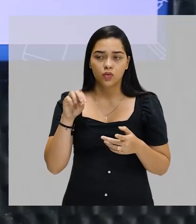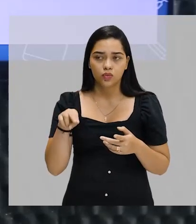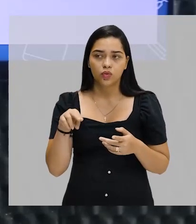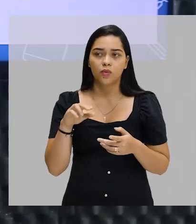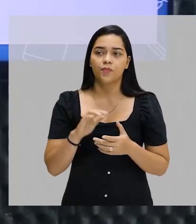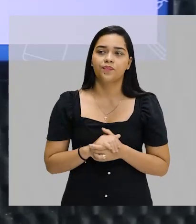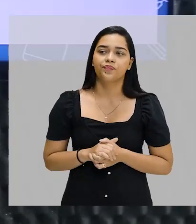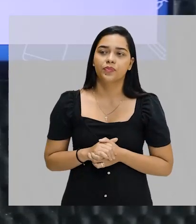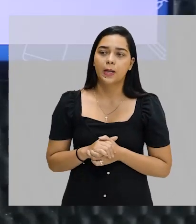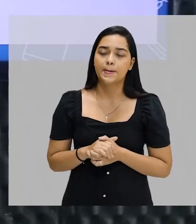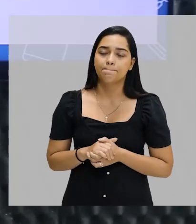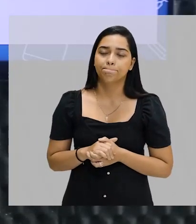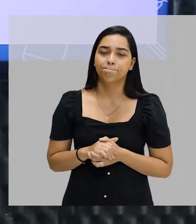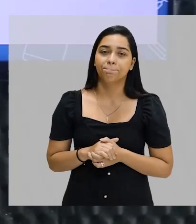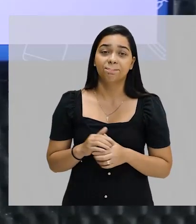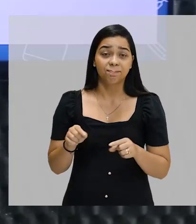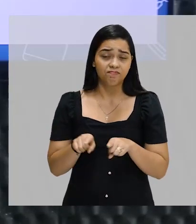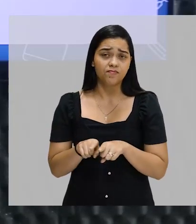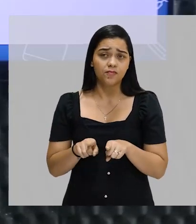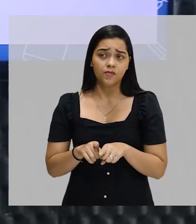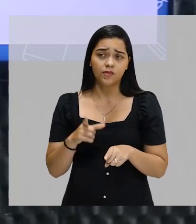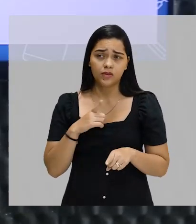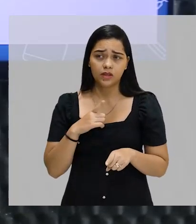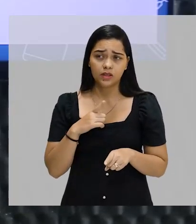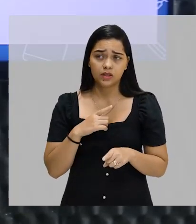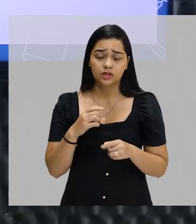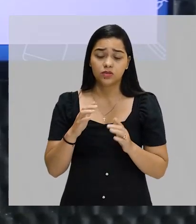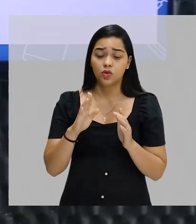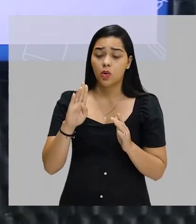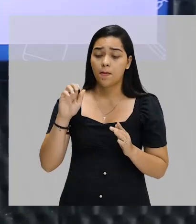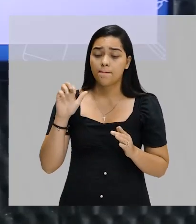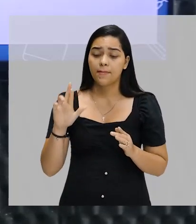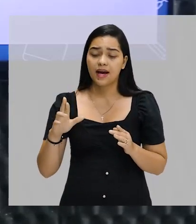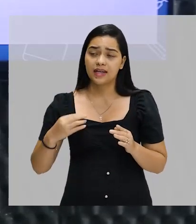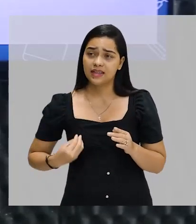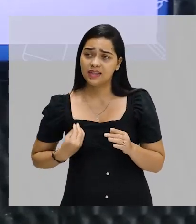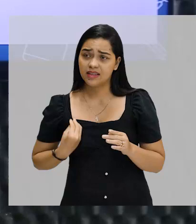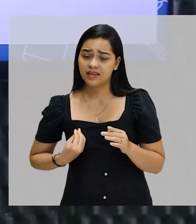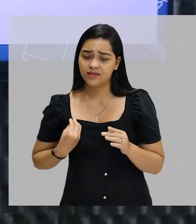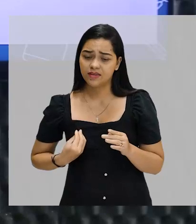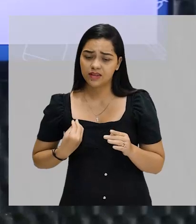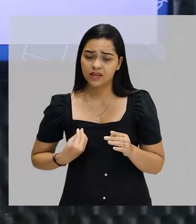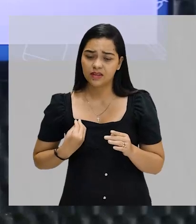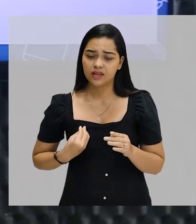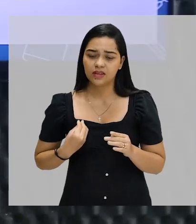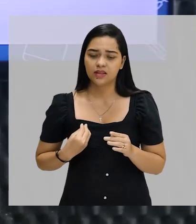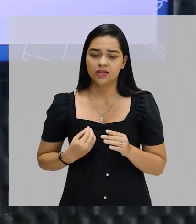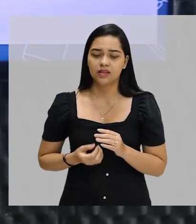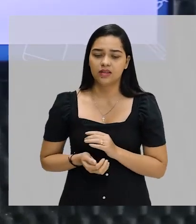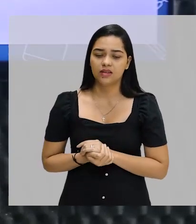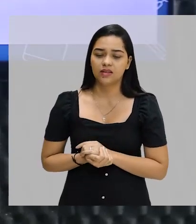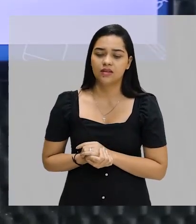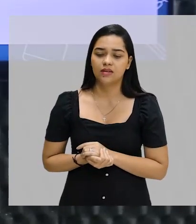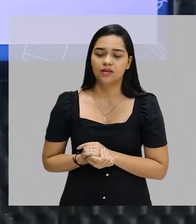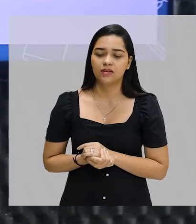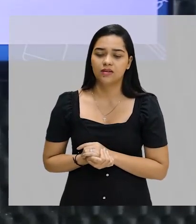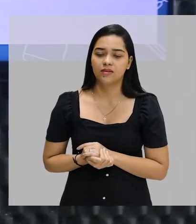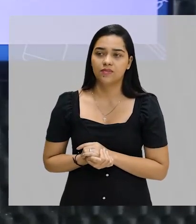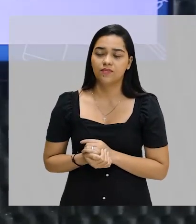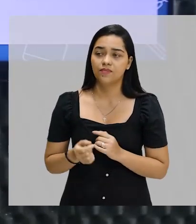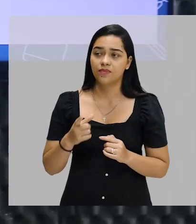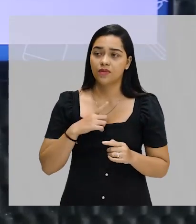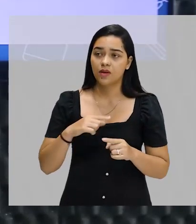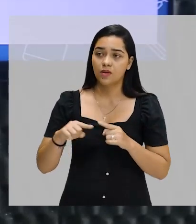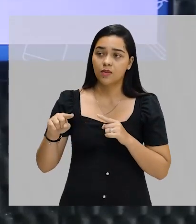Foi nos bares da vida. mais uma alma repleta de chão. Tem uma música